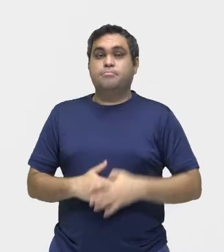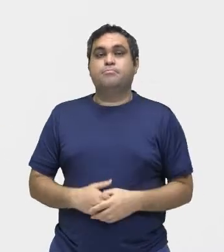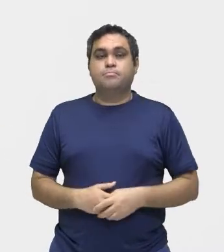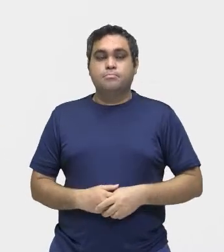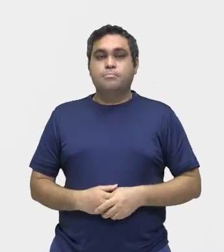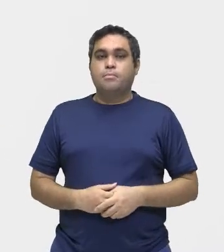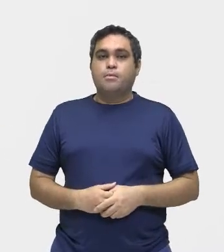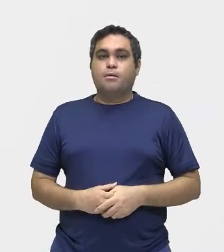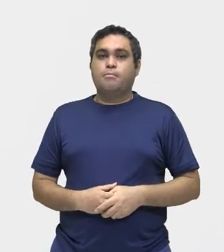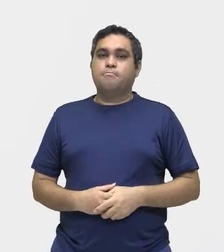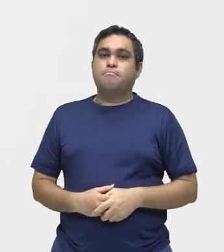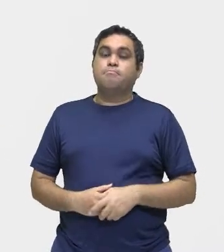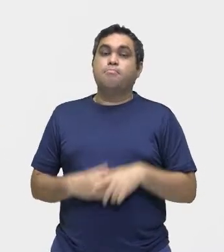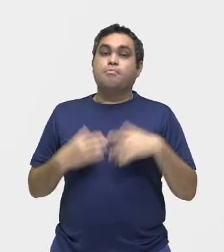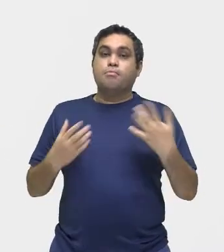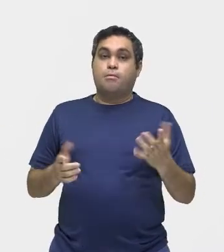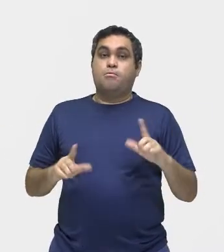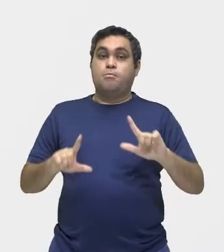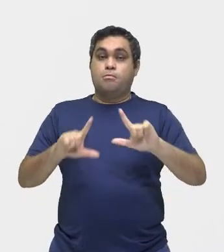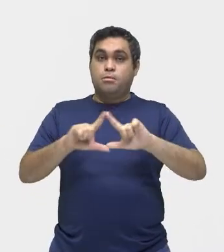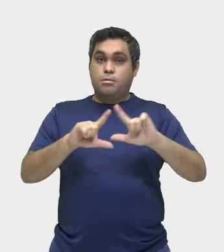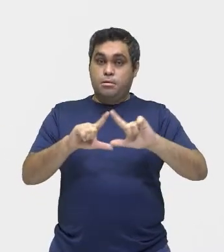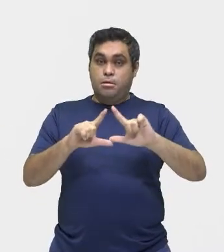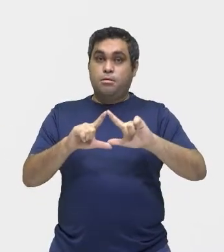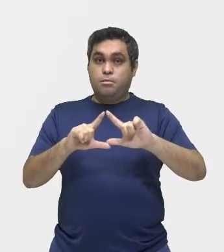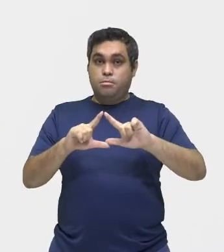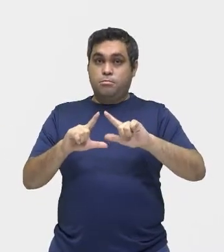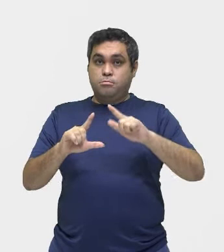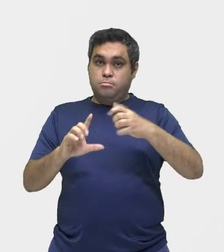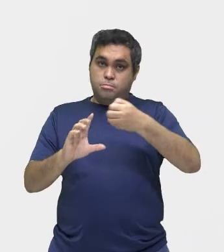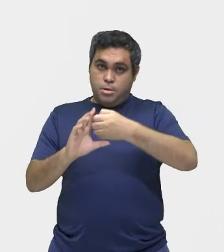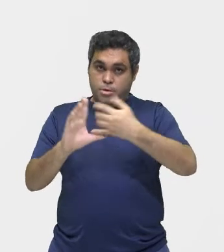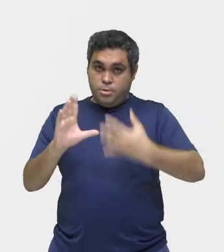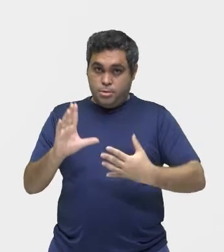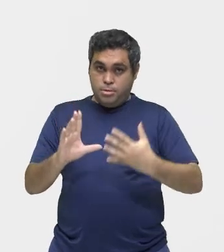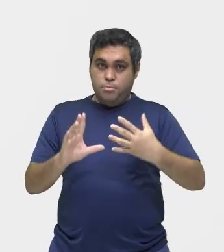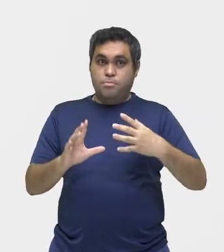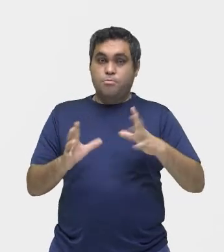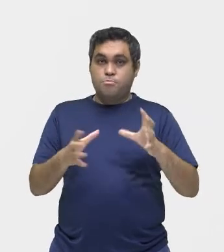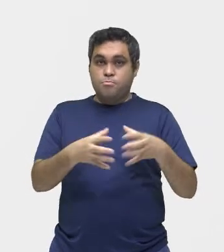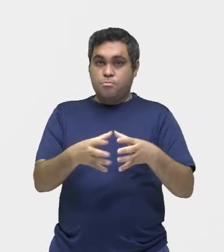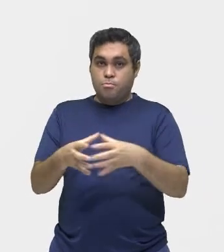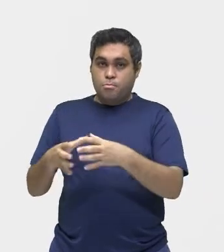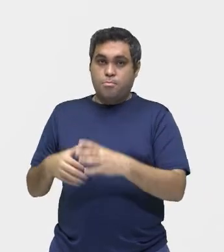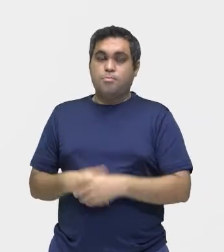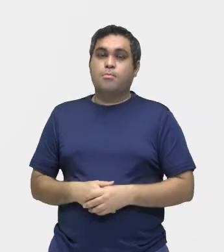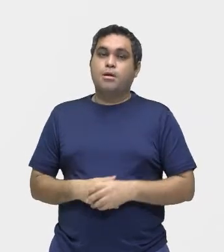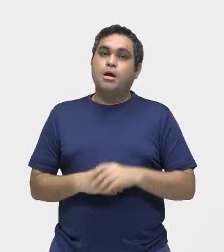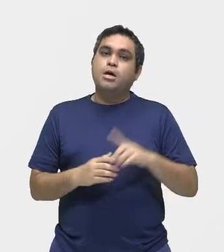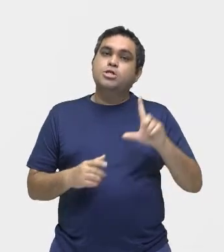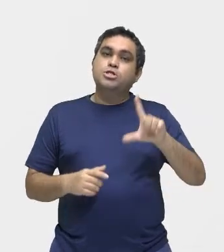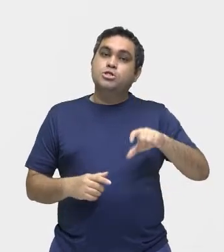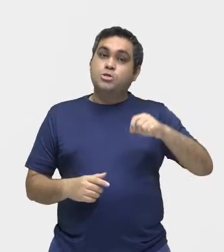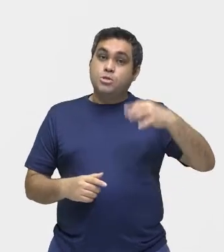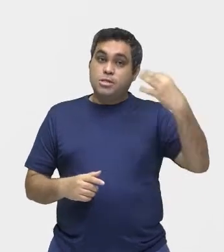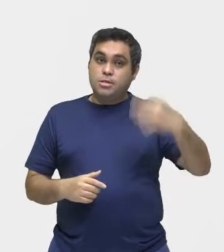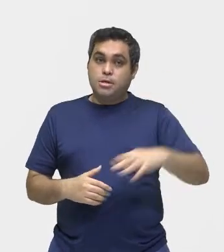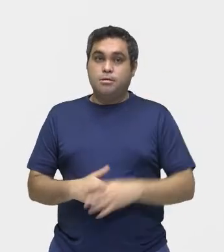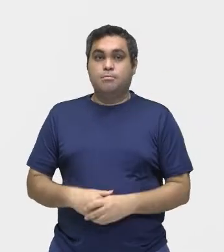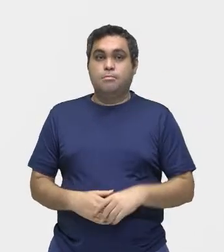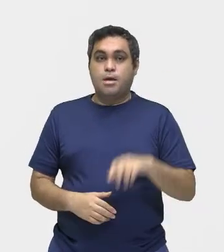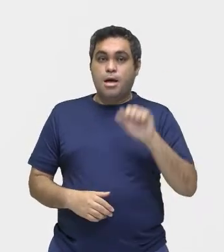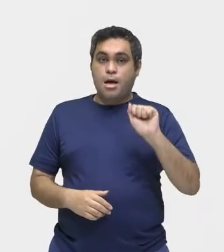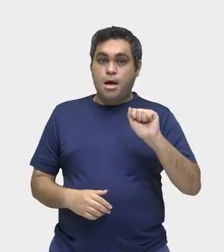Quanto às classificações de triângulos, assinale a alternativa correta. Letra A. Um triângulo isósceles possui dois lados